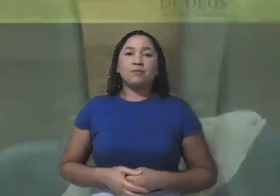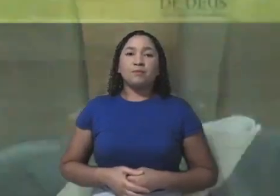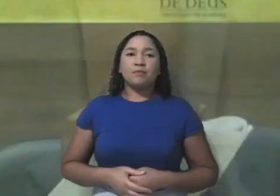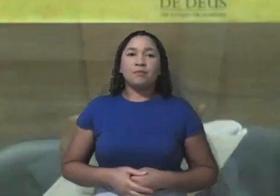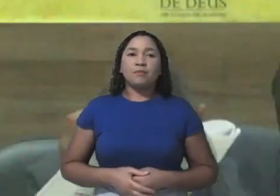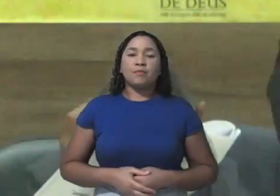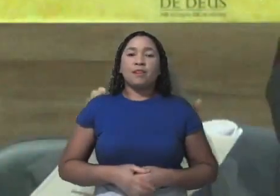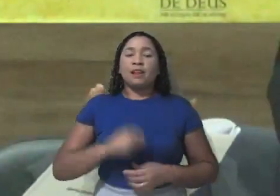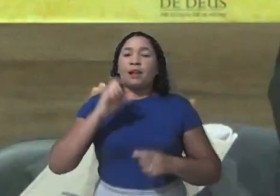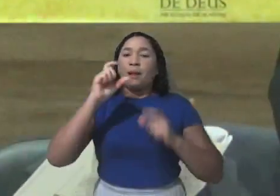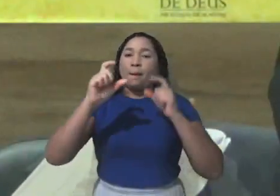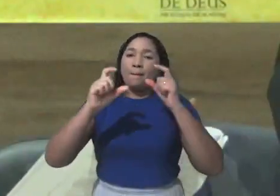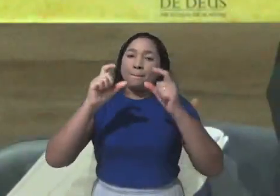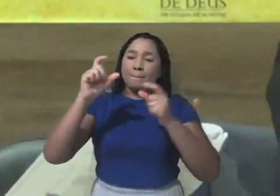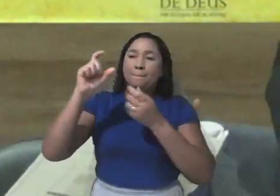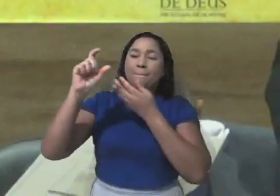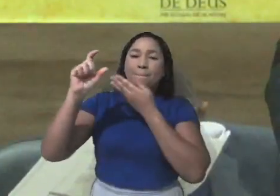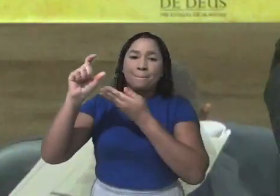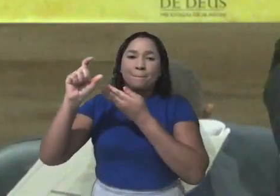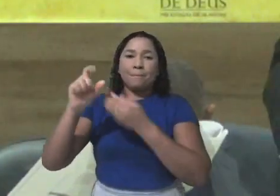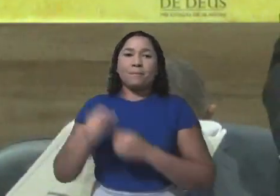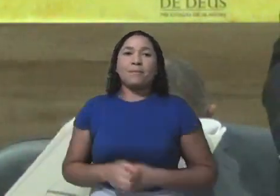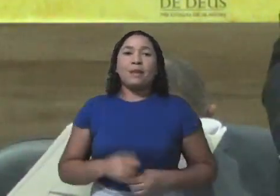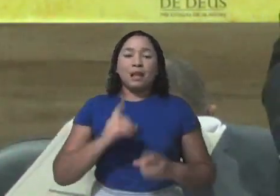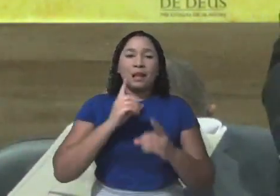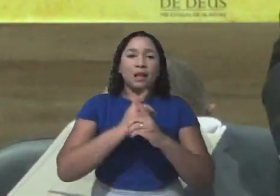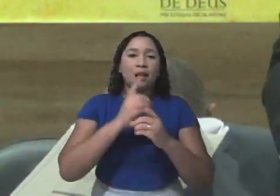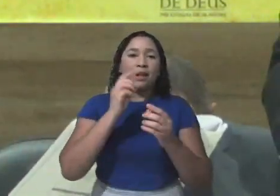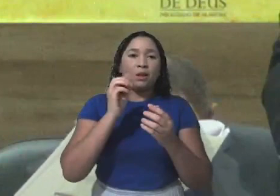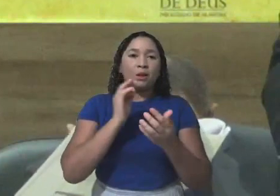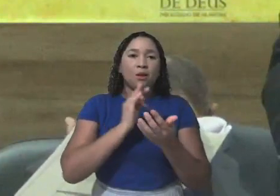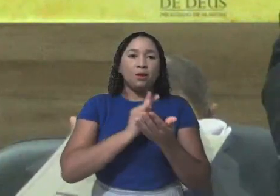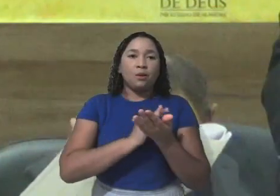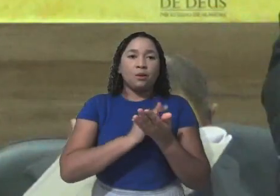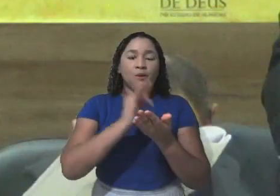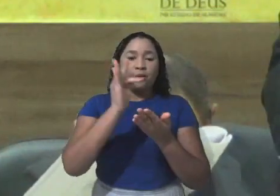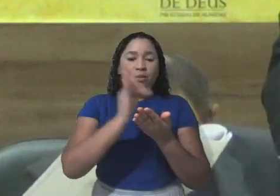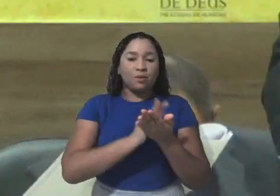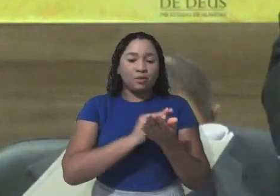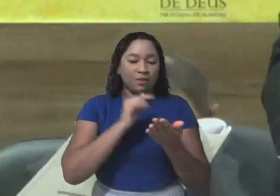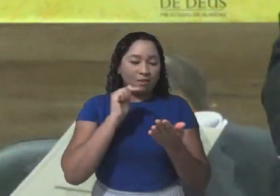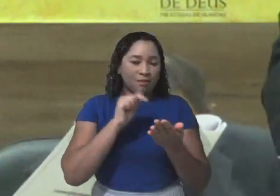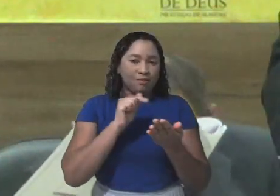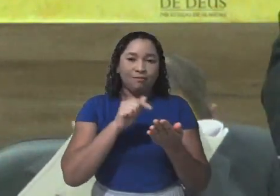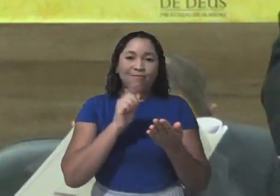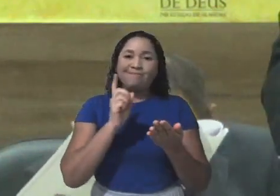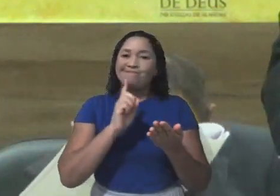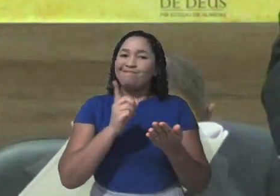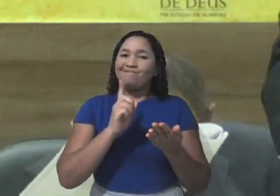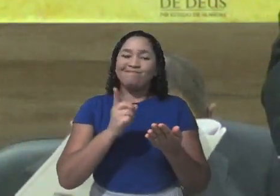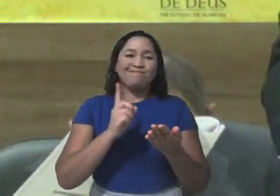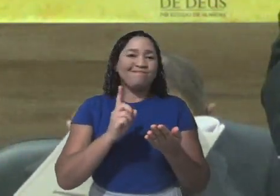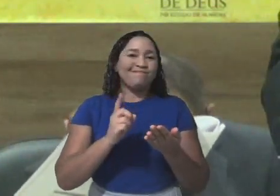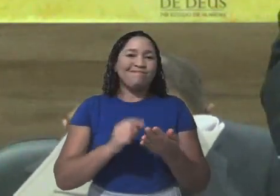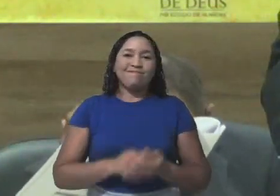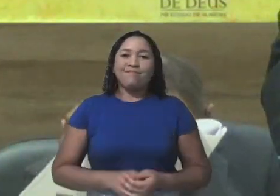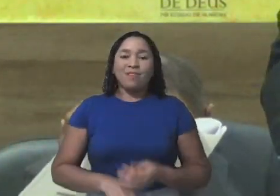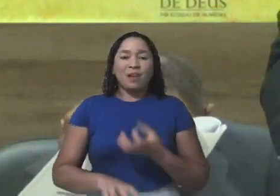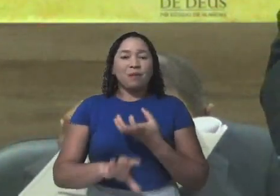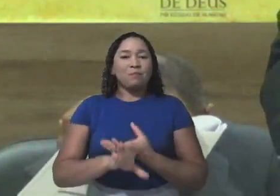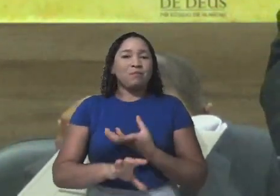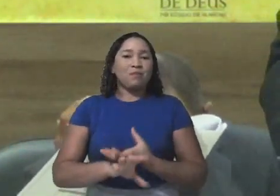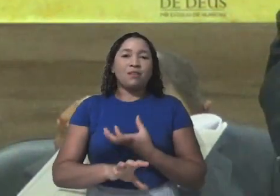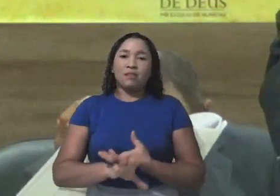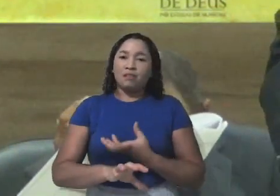palavra escatologia não se encontra no texto bíblico. É termo técnico e pedagógico. Assim como a Bíblia